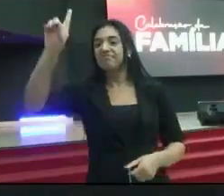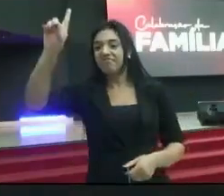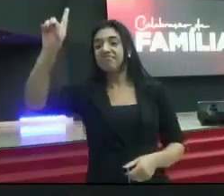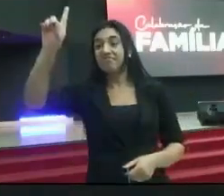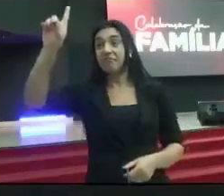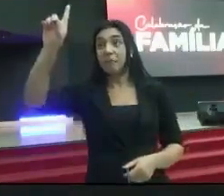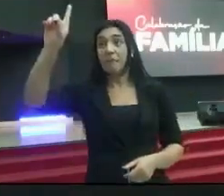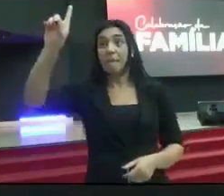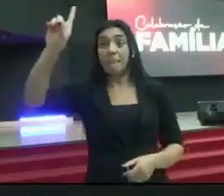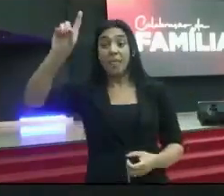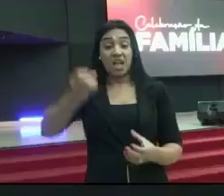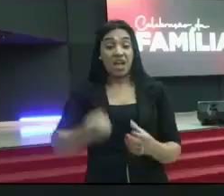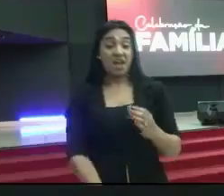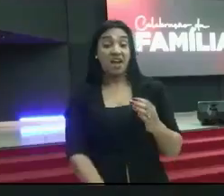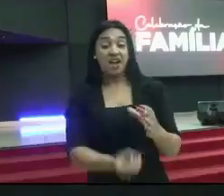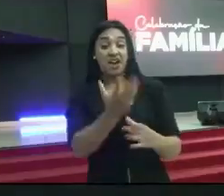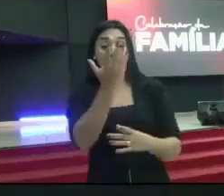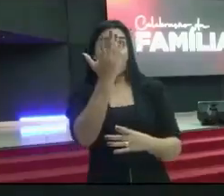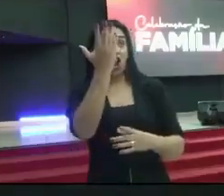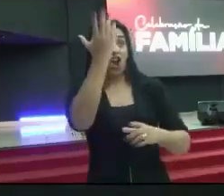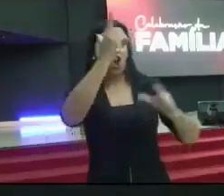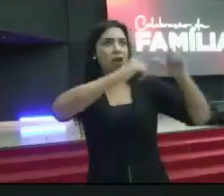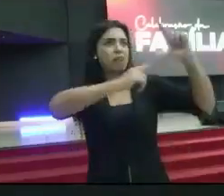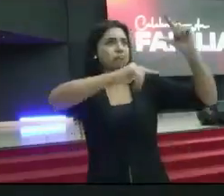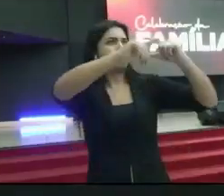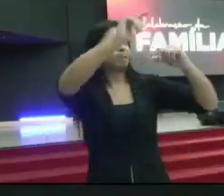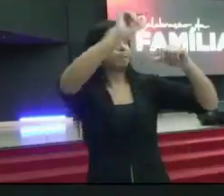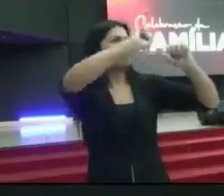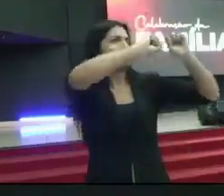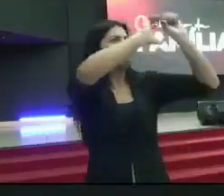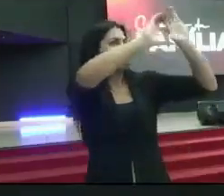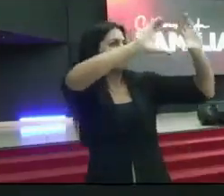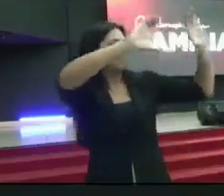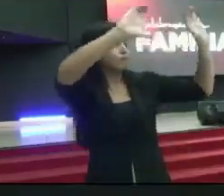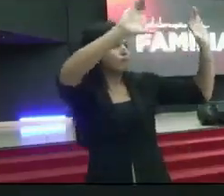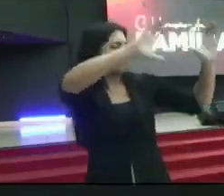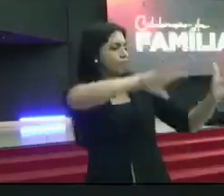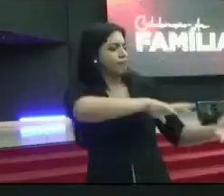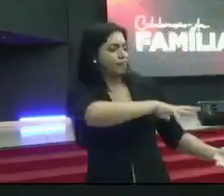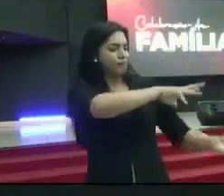o Deus que criou os astros e as estrelas,